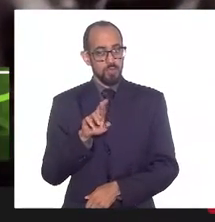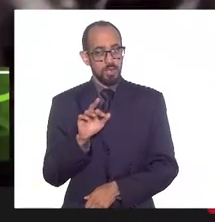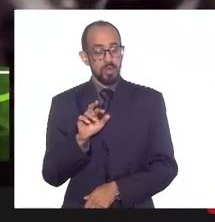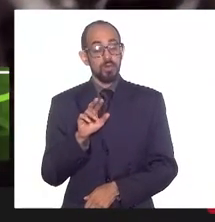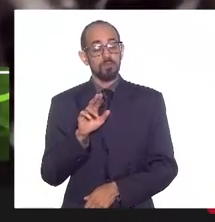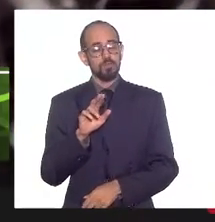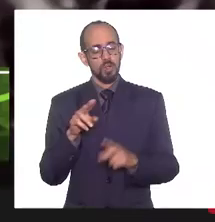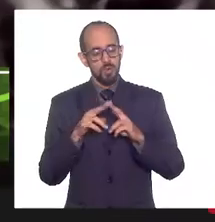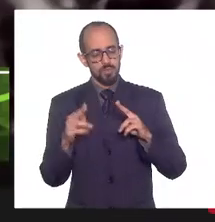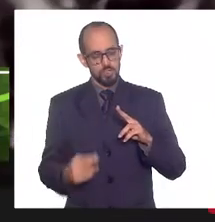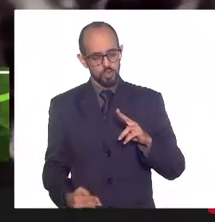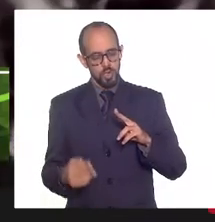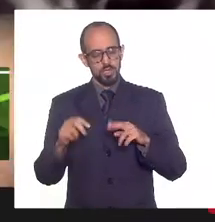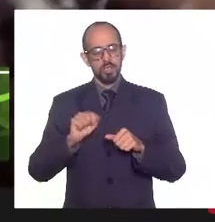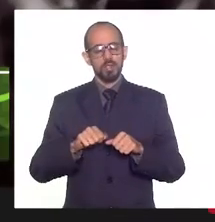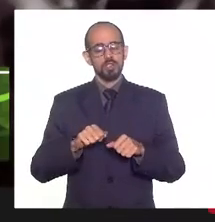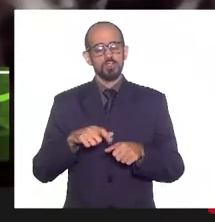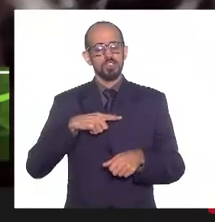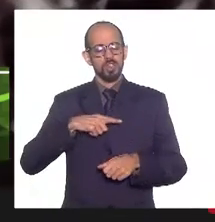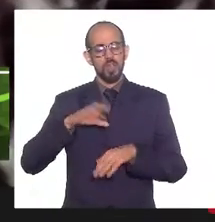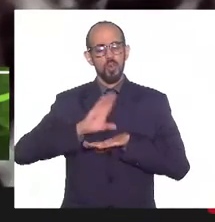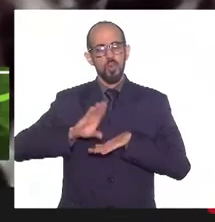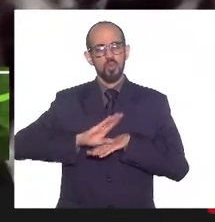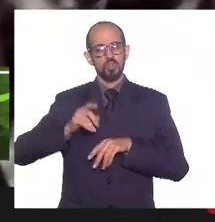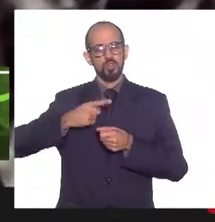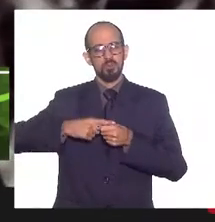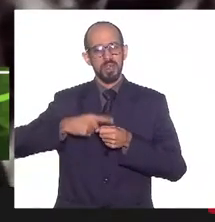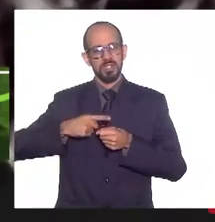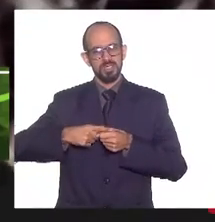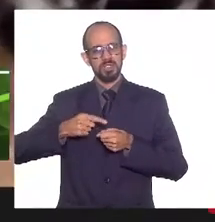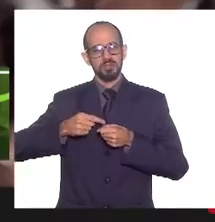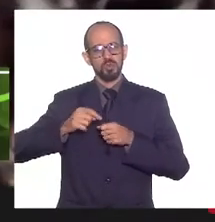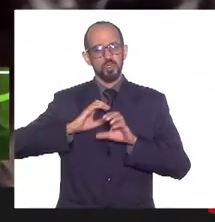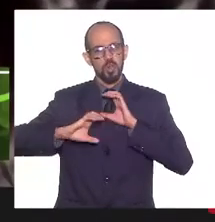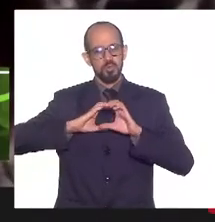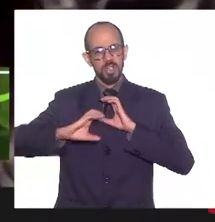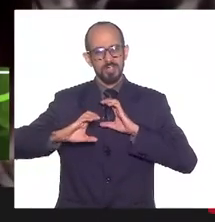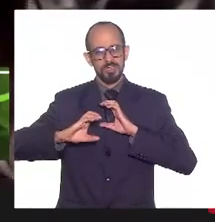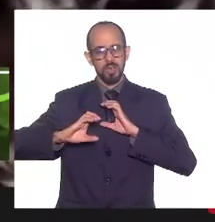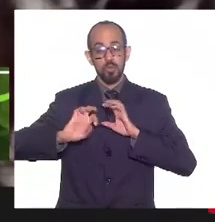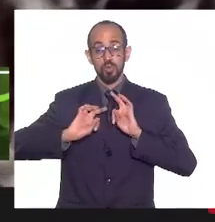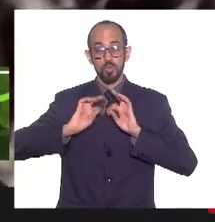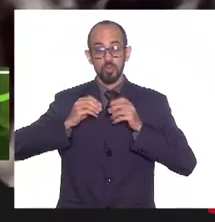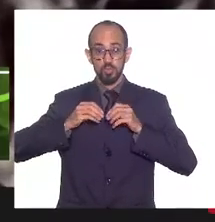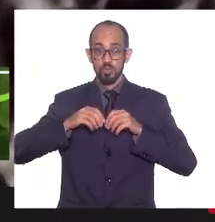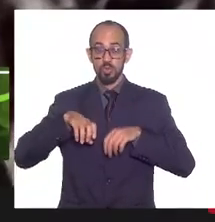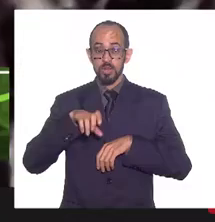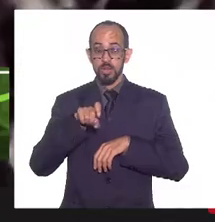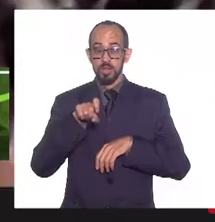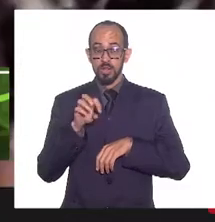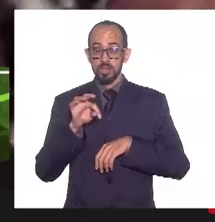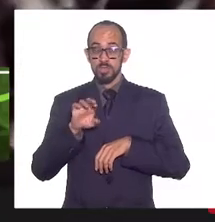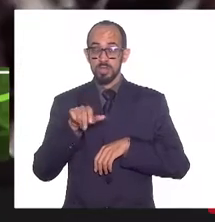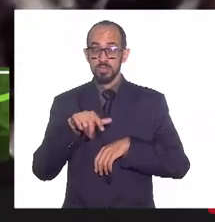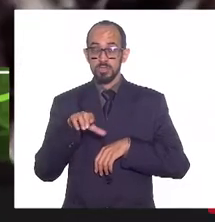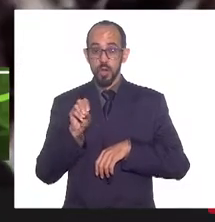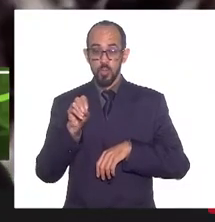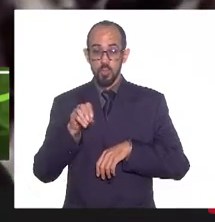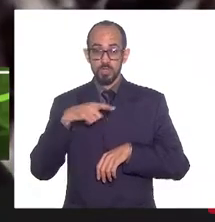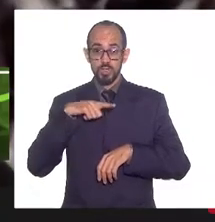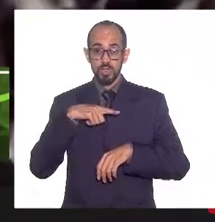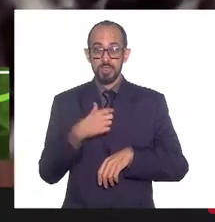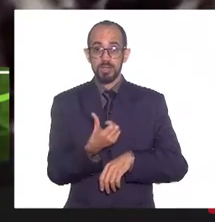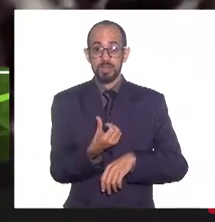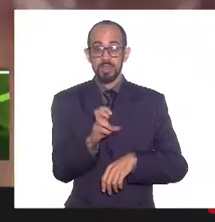cursos né de urbanismo de comunicação né através da extensão então vejam nós temos 65 mil